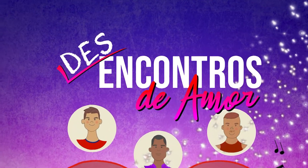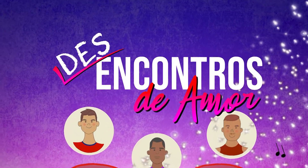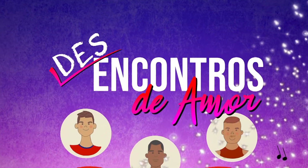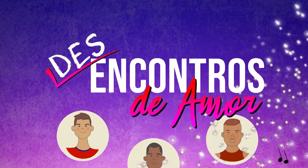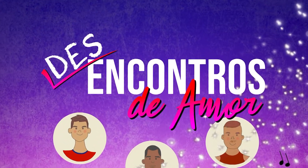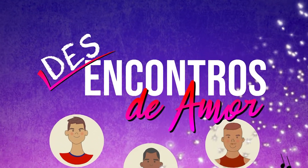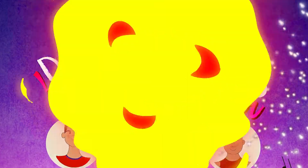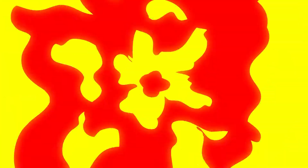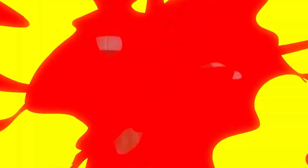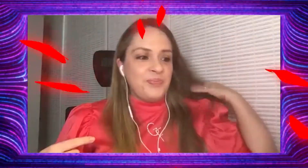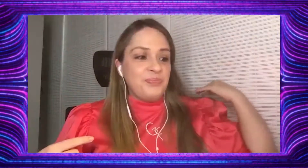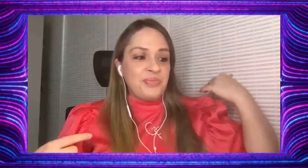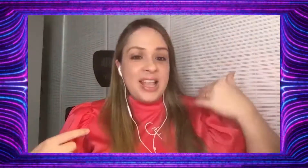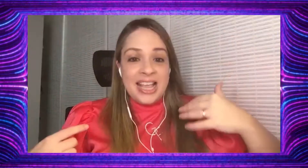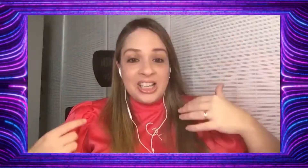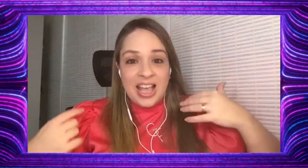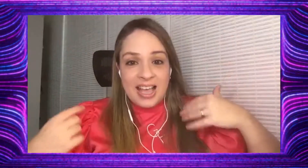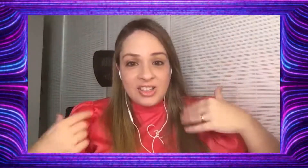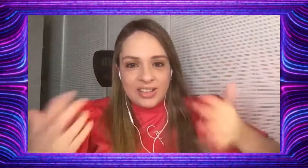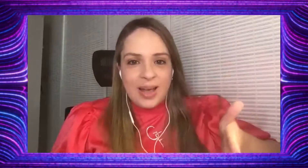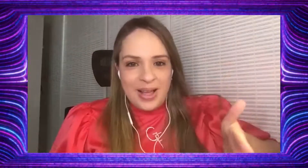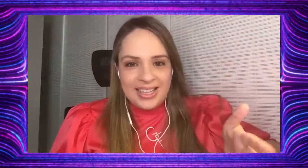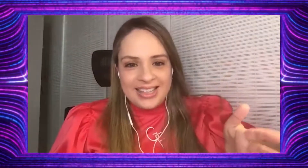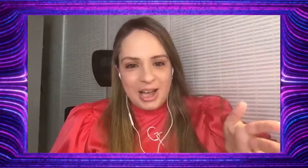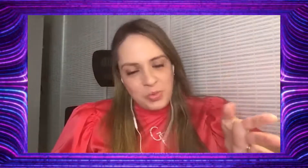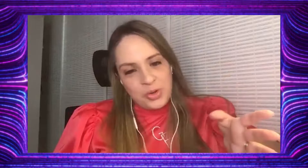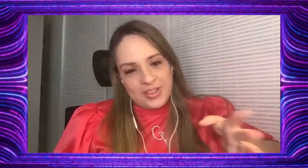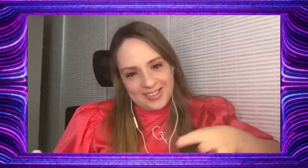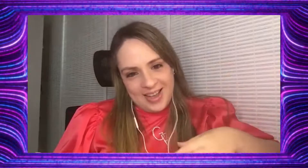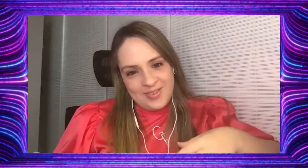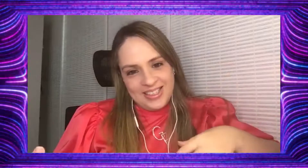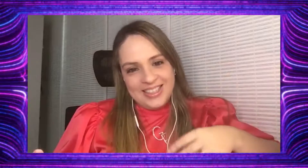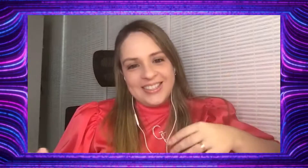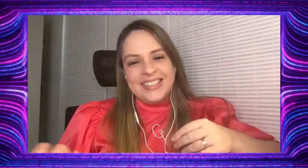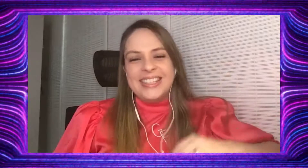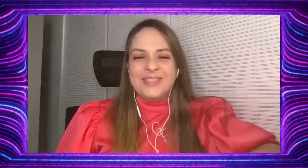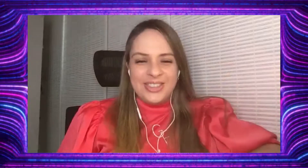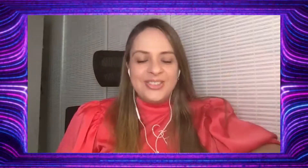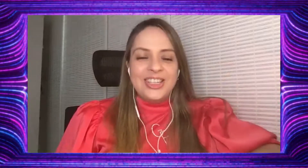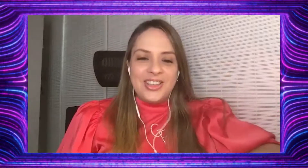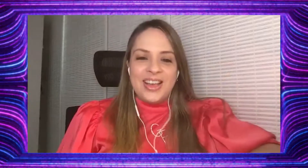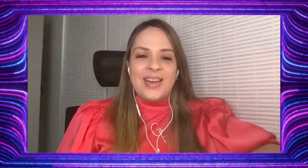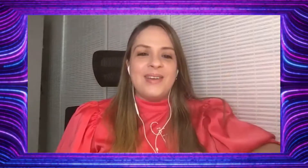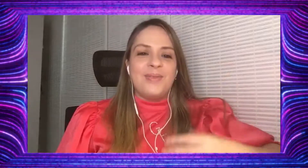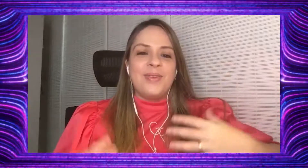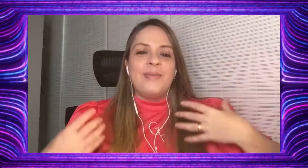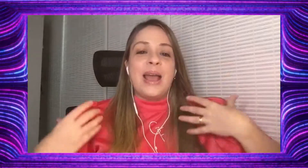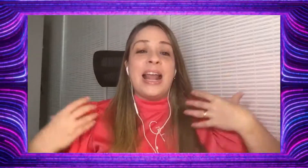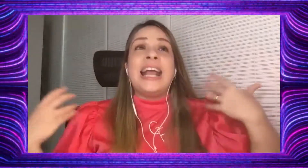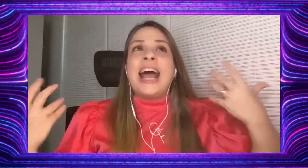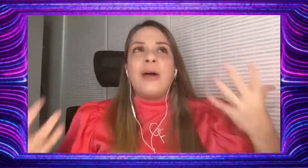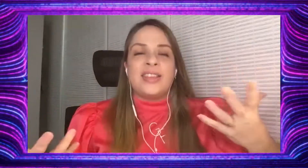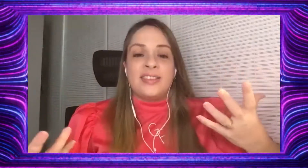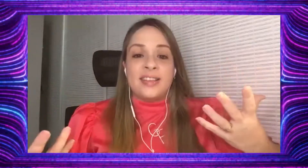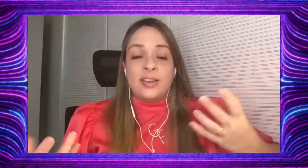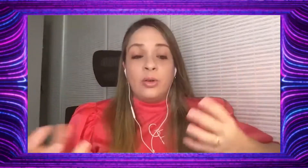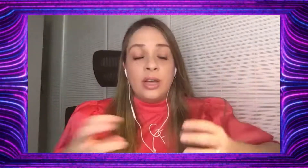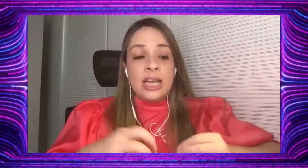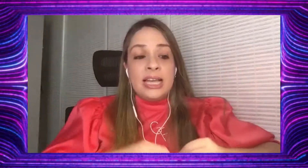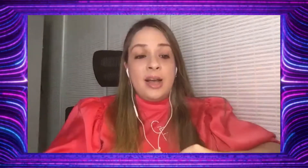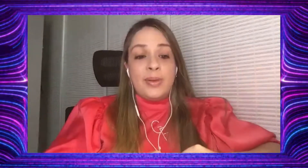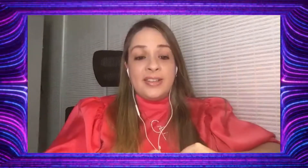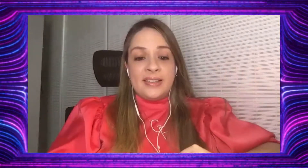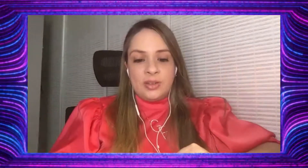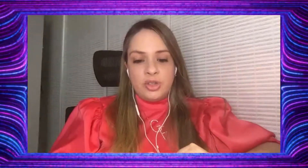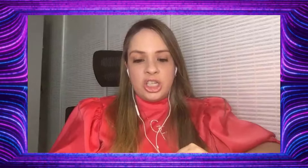eu tenho gêmeas de 3 anos, já sabem cantar as músicas, sabe? Então, assim, é muito bonito, é legal essa sensação